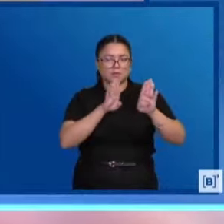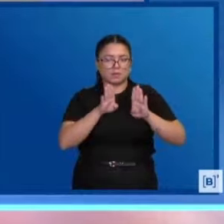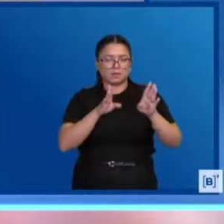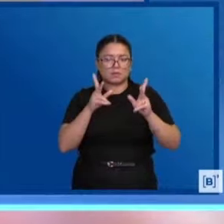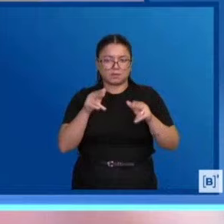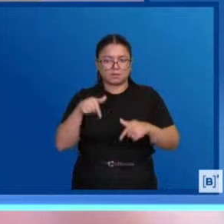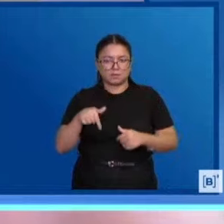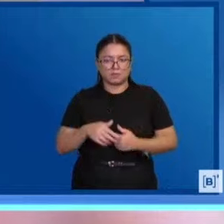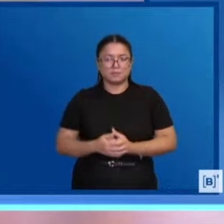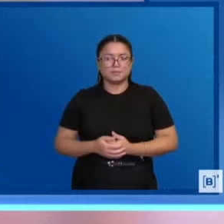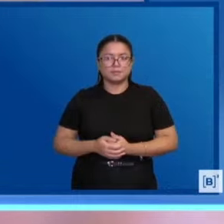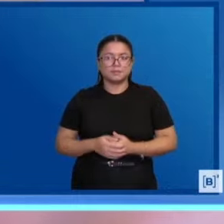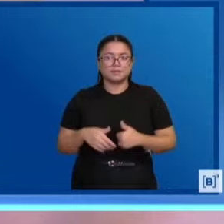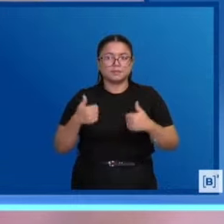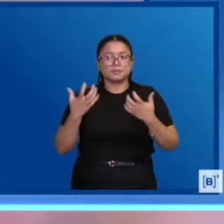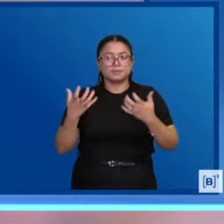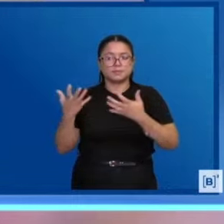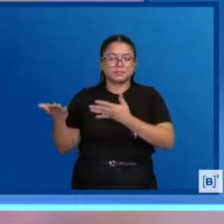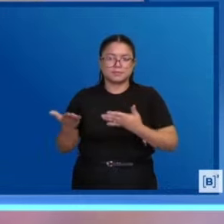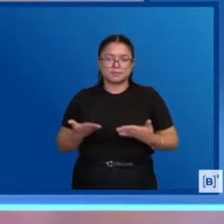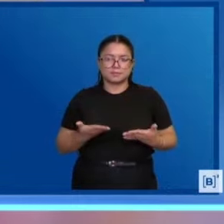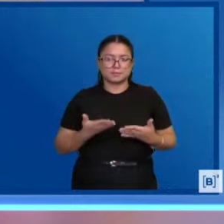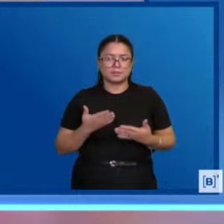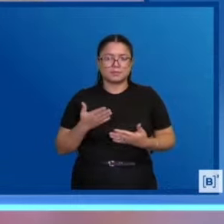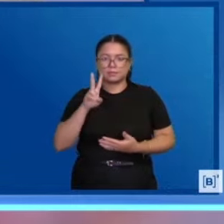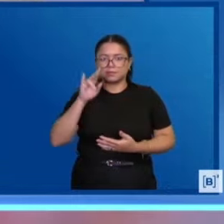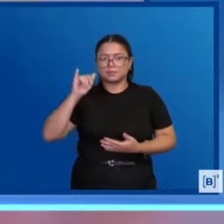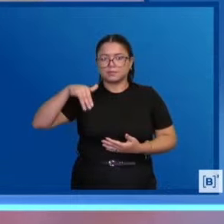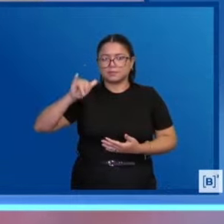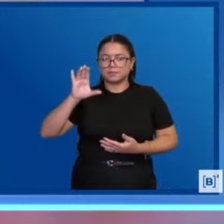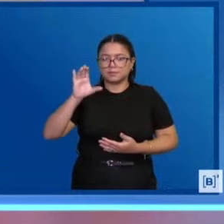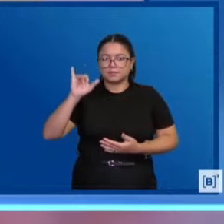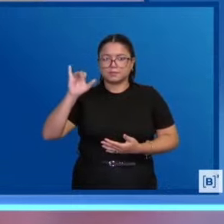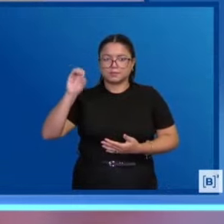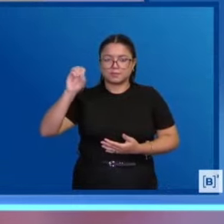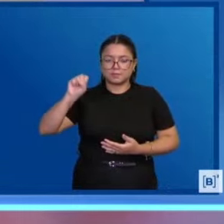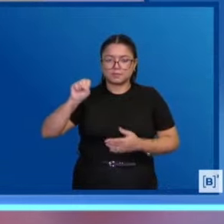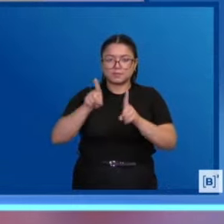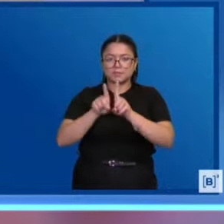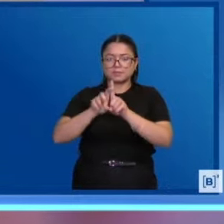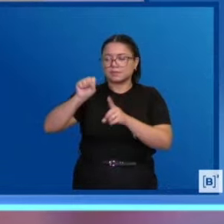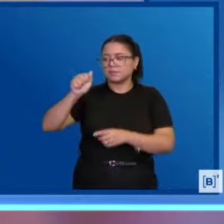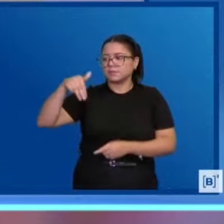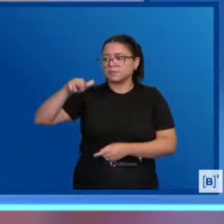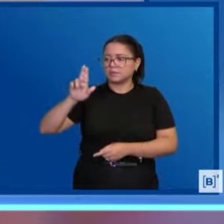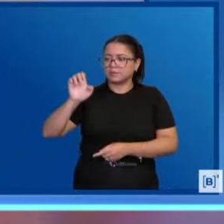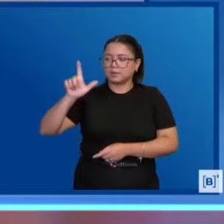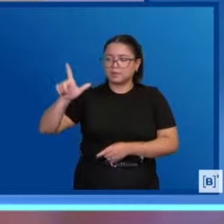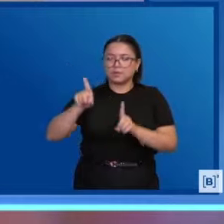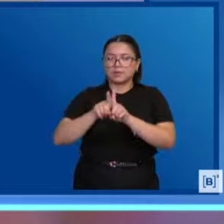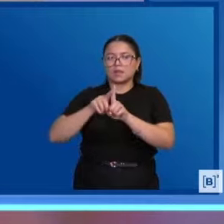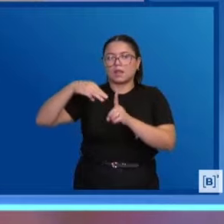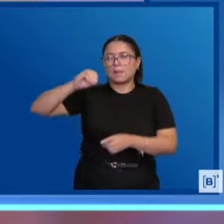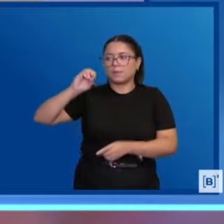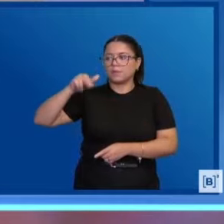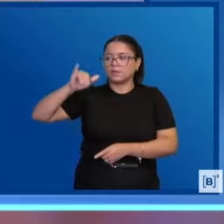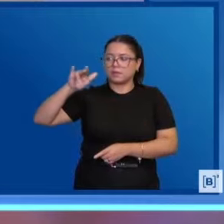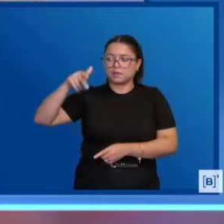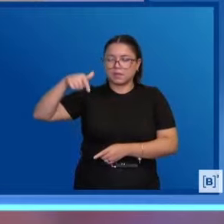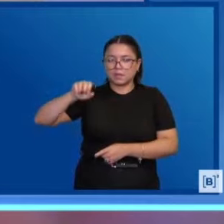5.253 quilômetros de rede de água e 601 quilômetros de rede de esgoto. O investimento